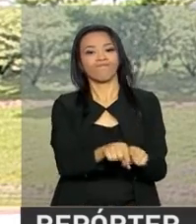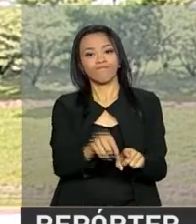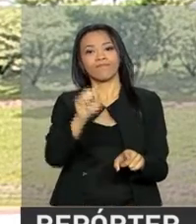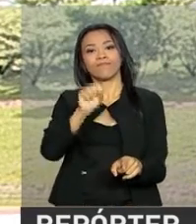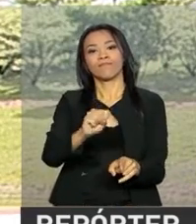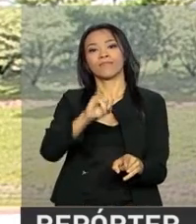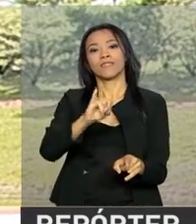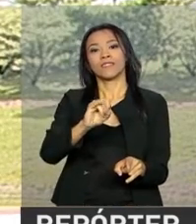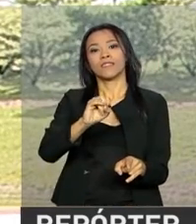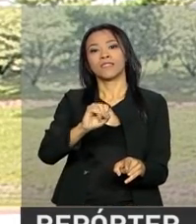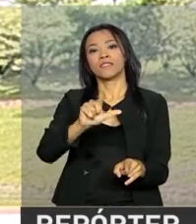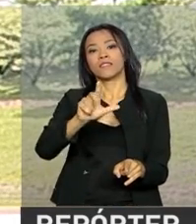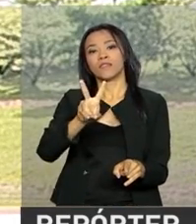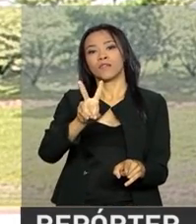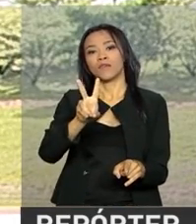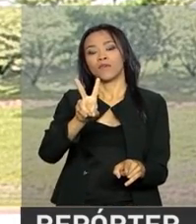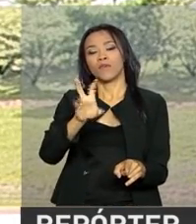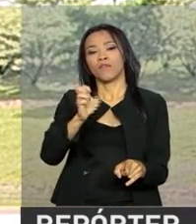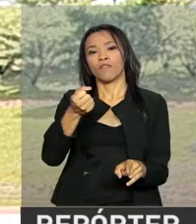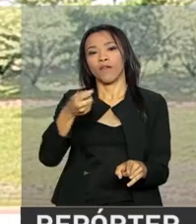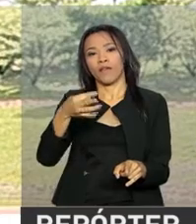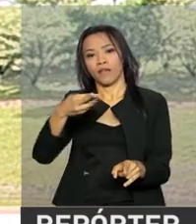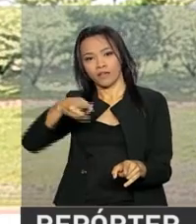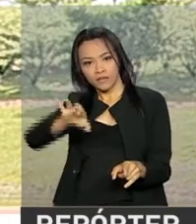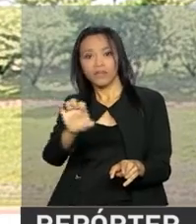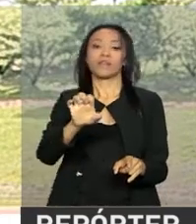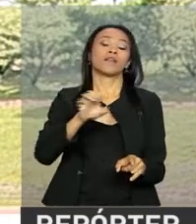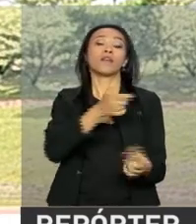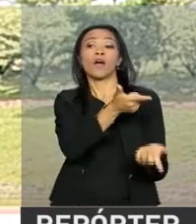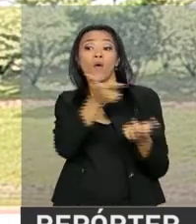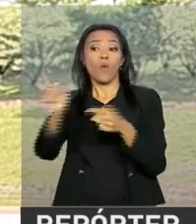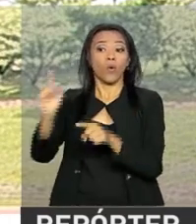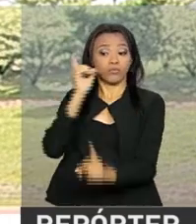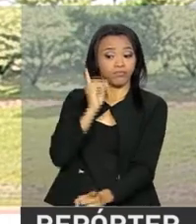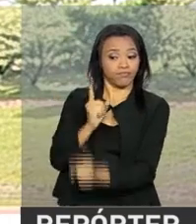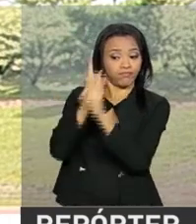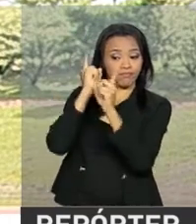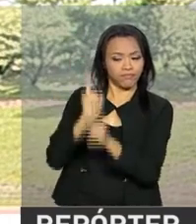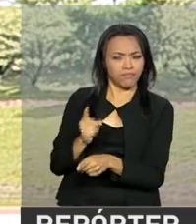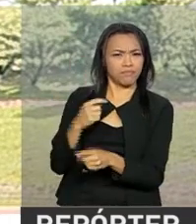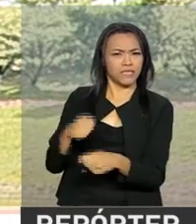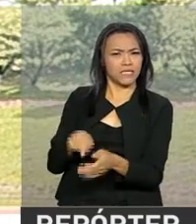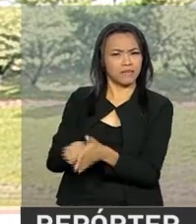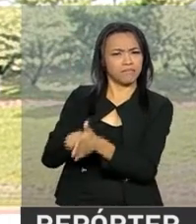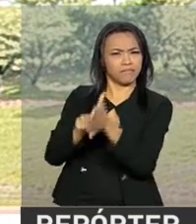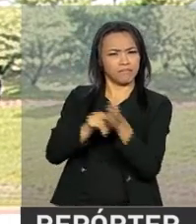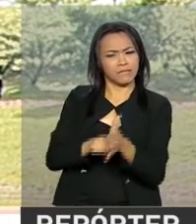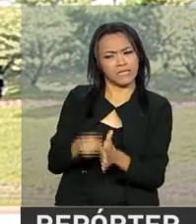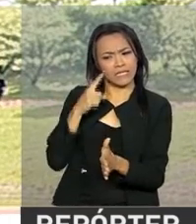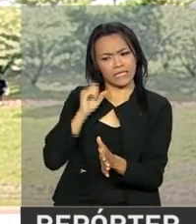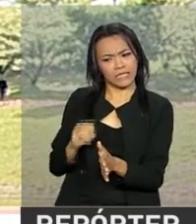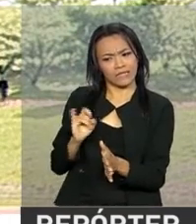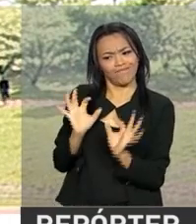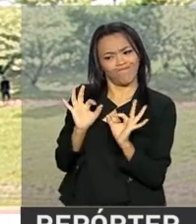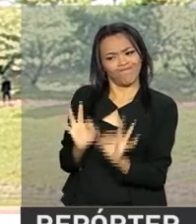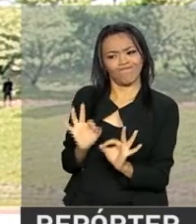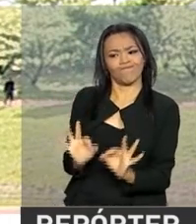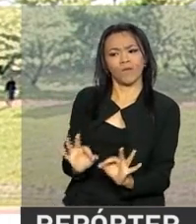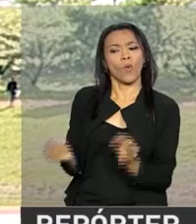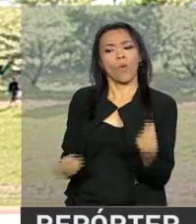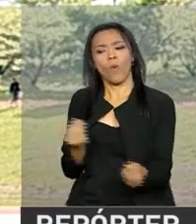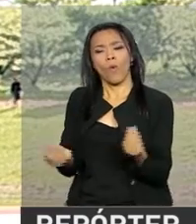doença. Os outros, apesar de terem tido diagnóstico positivo, ainda precisam de investigação para confirmação da